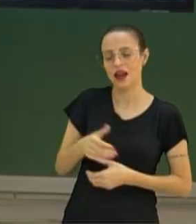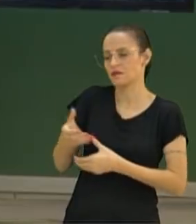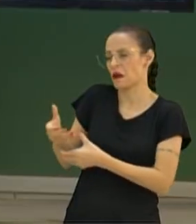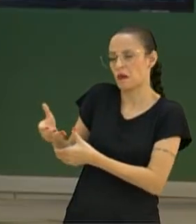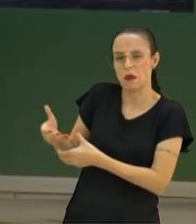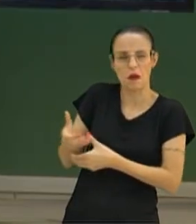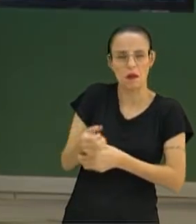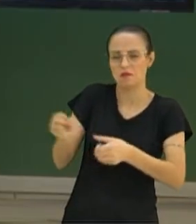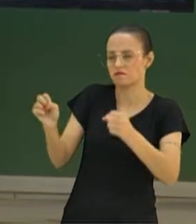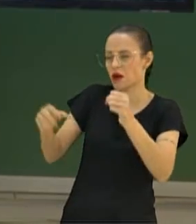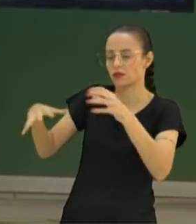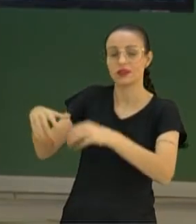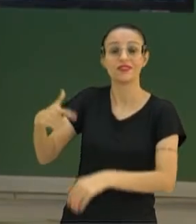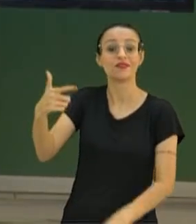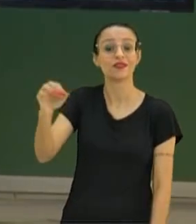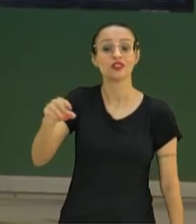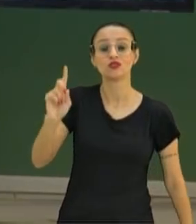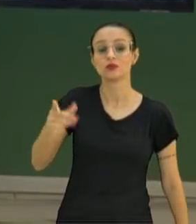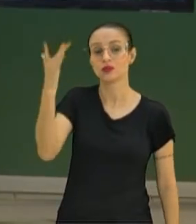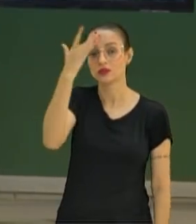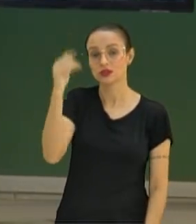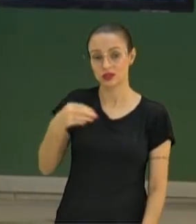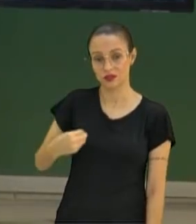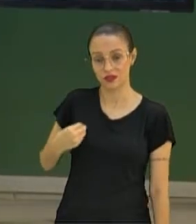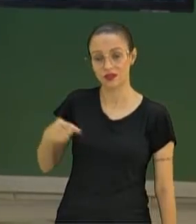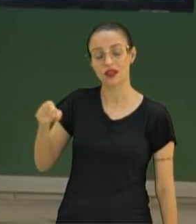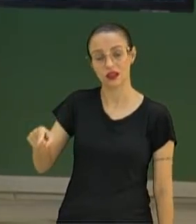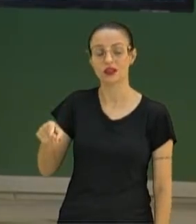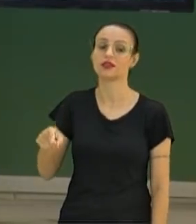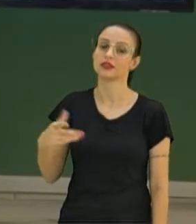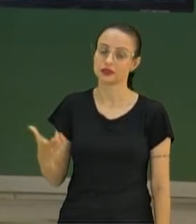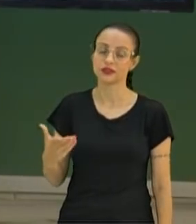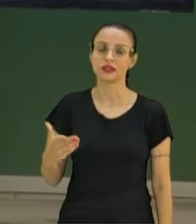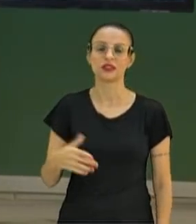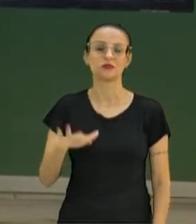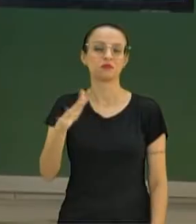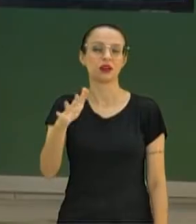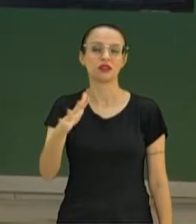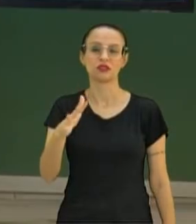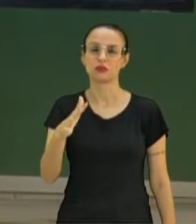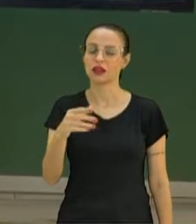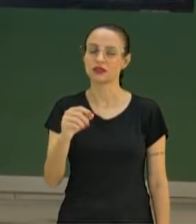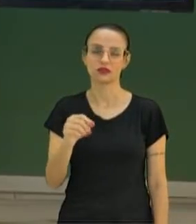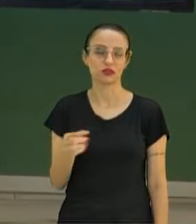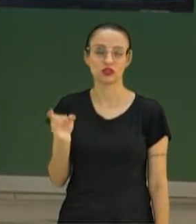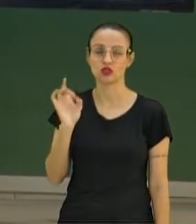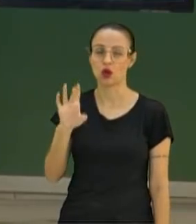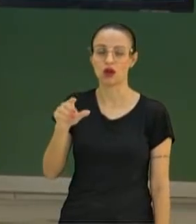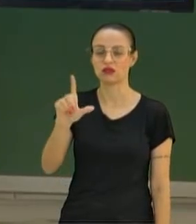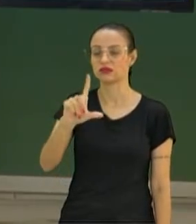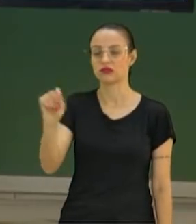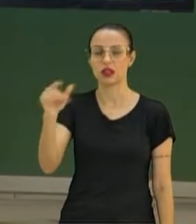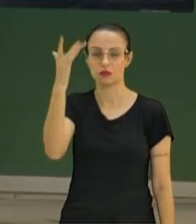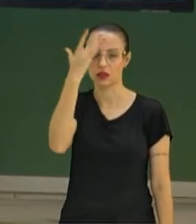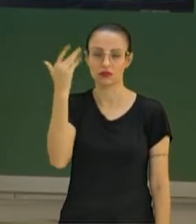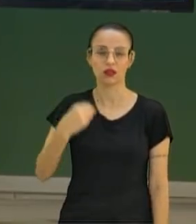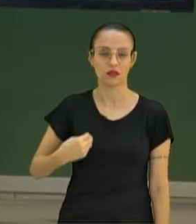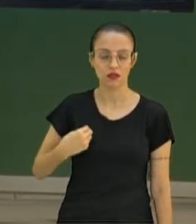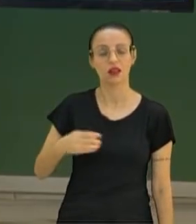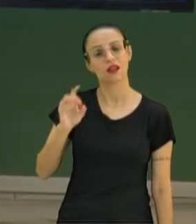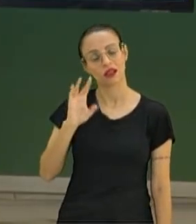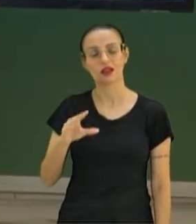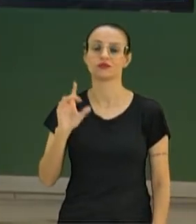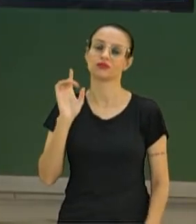Se viviam 20.000 pessoas em Canudos, a imprensa traz aí que menos de uma centena sobreviveu. Claro que tiveram aqueles que